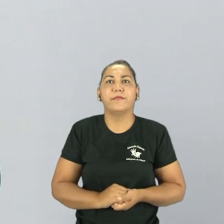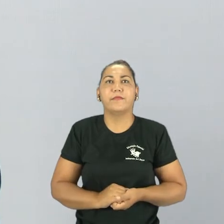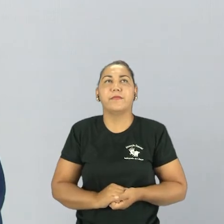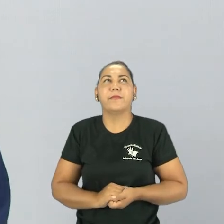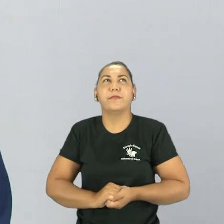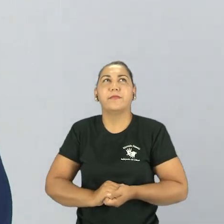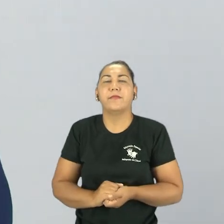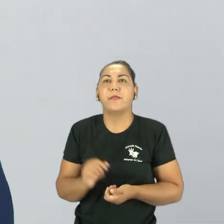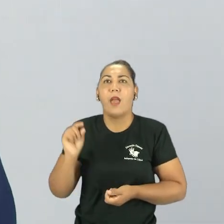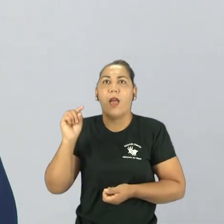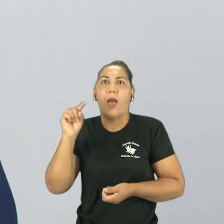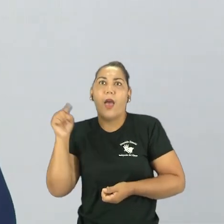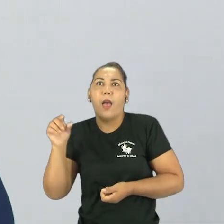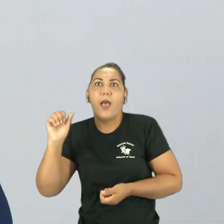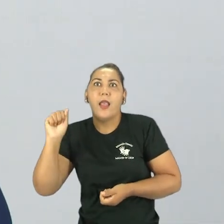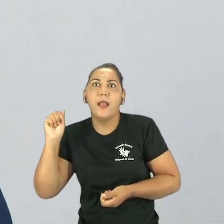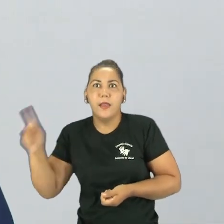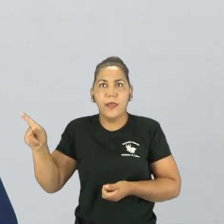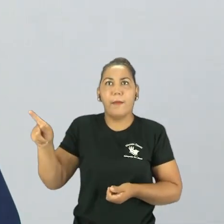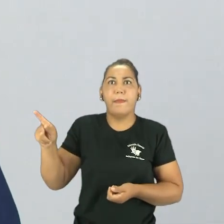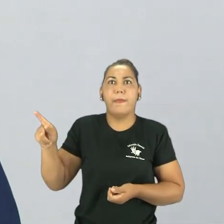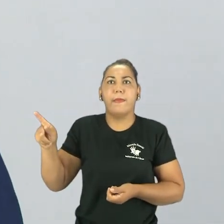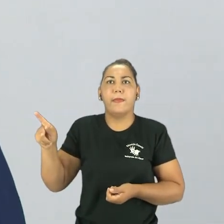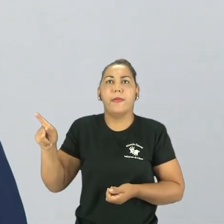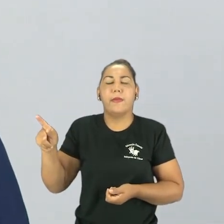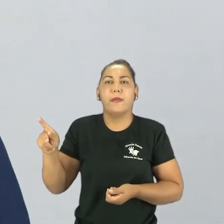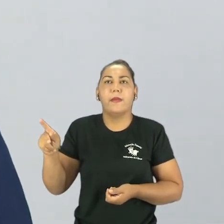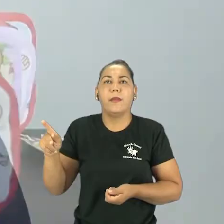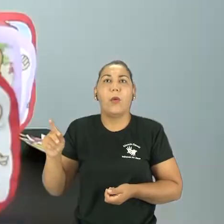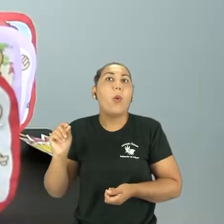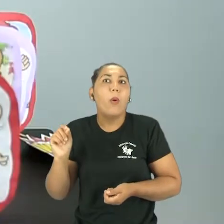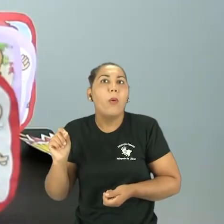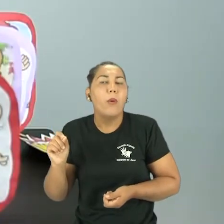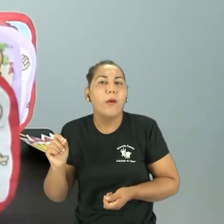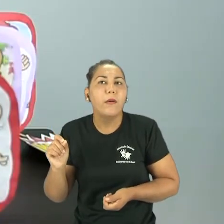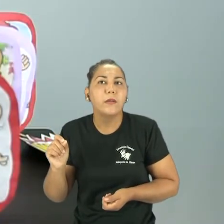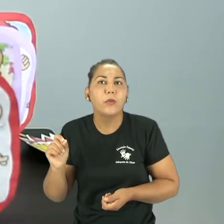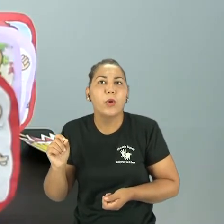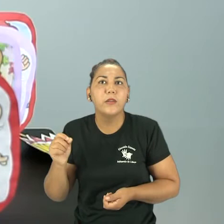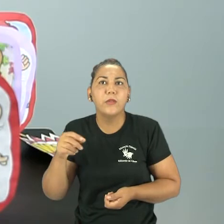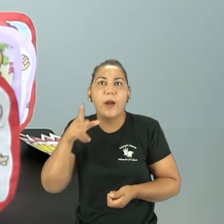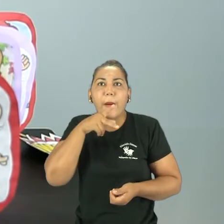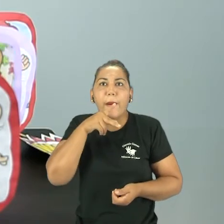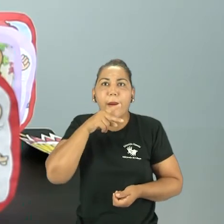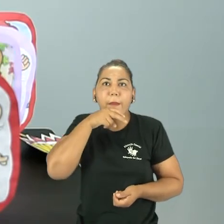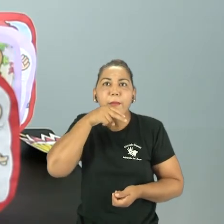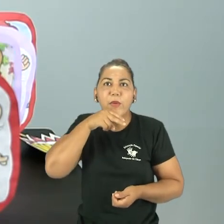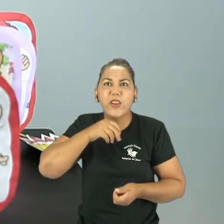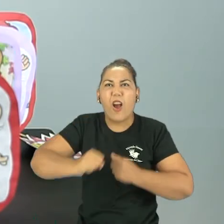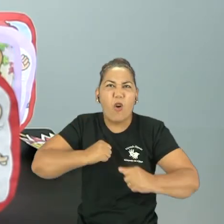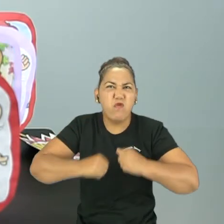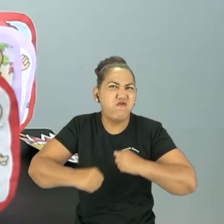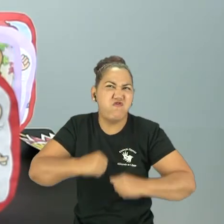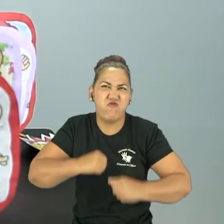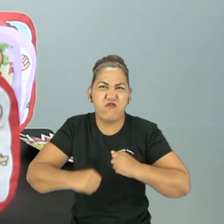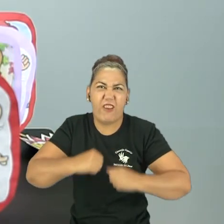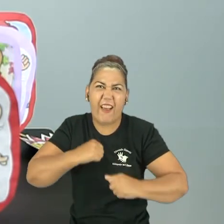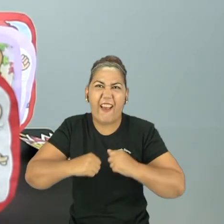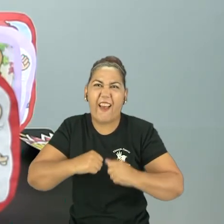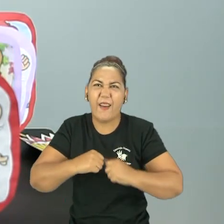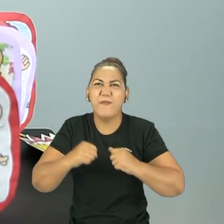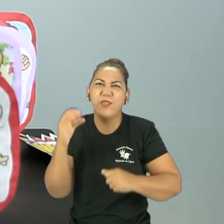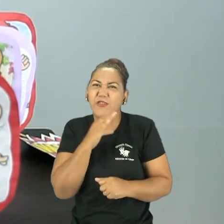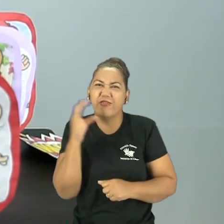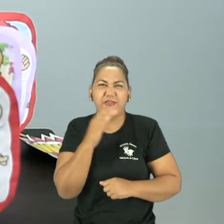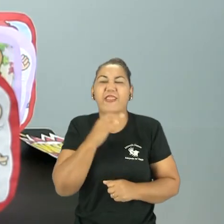Zap! Tipo assim, quando a Mônica corre atrás da Cebolinha, que corre muito rápido, é zap! Mal vê o